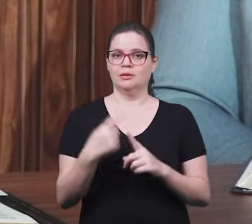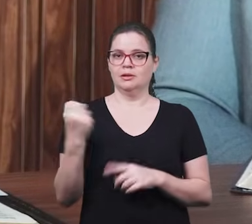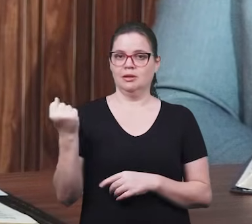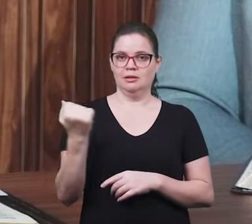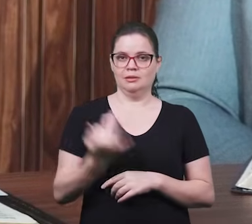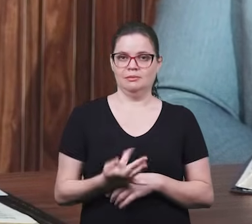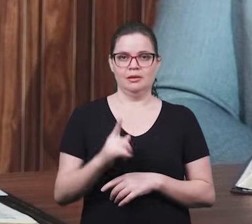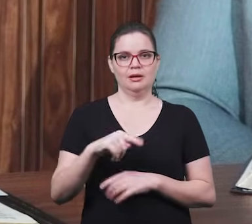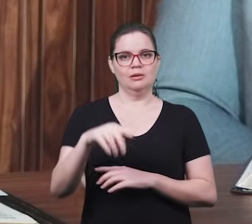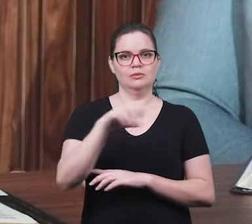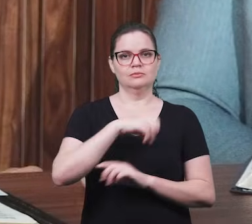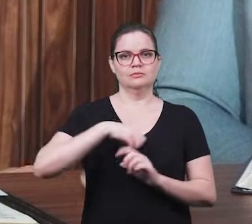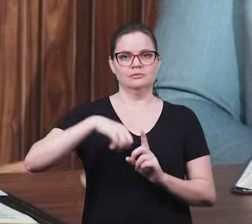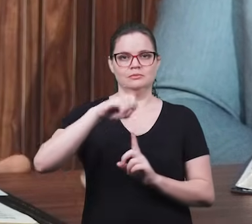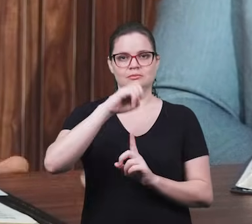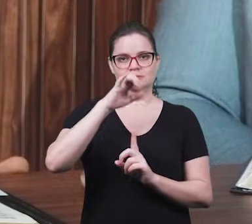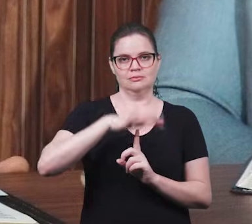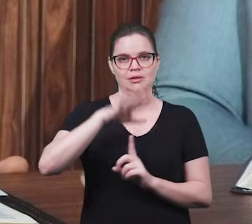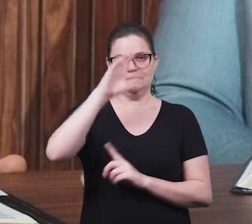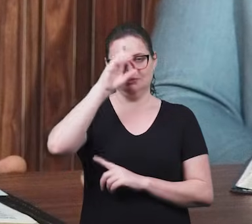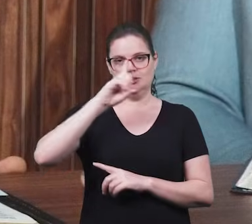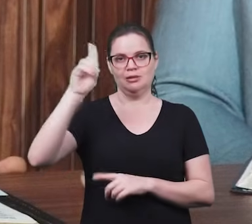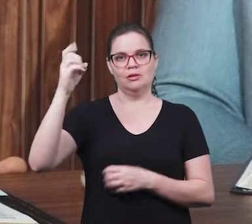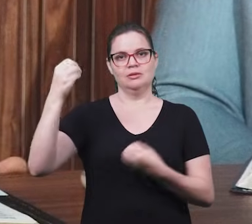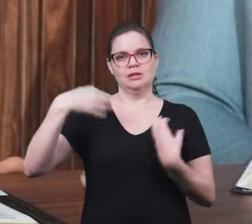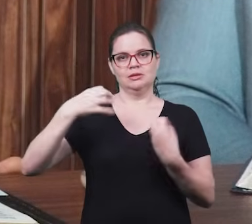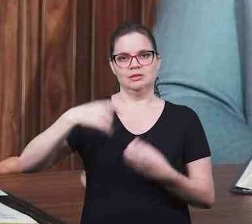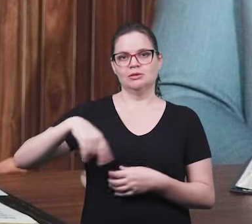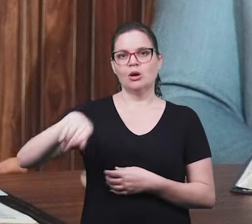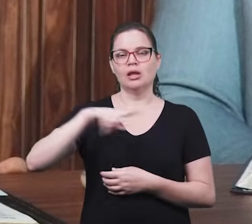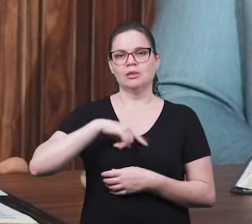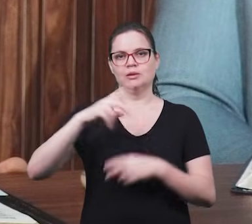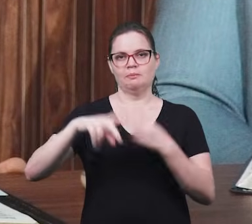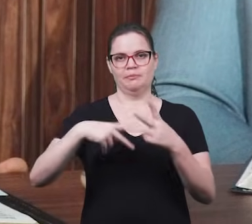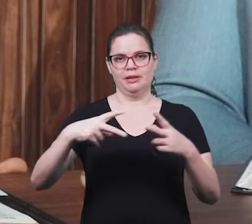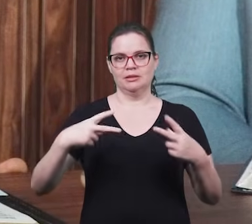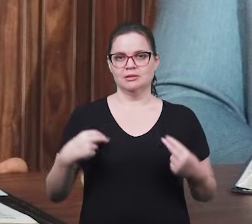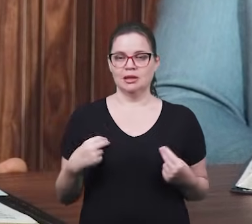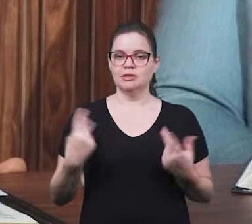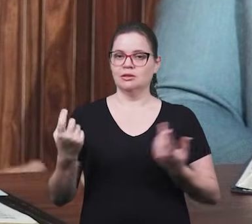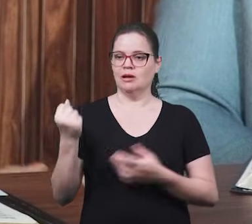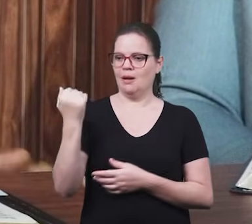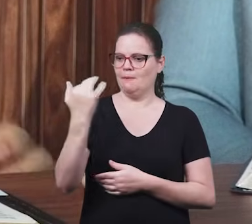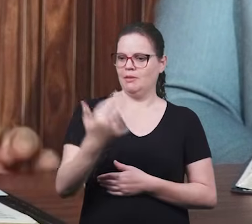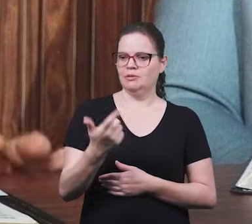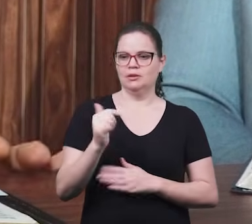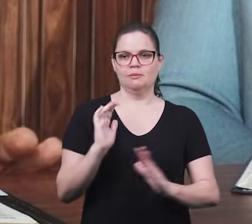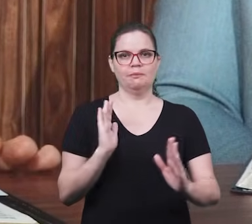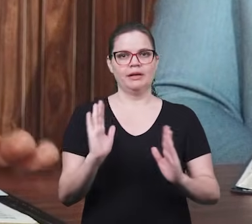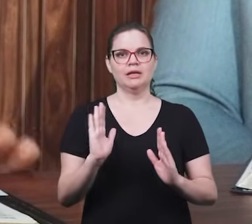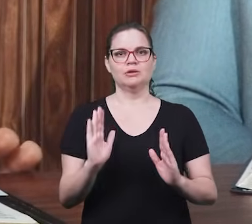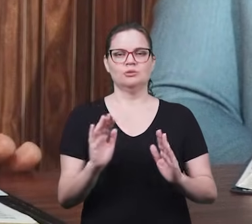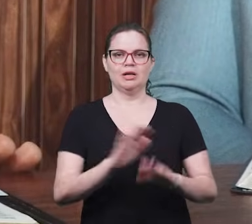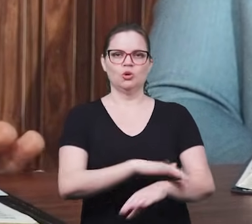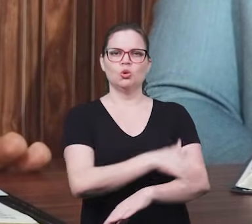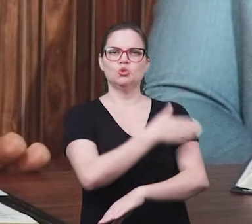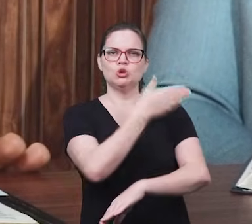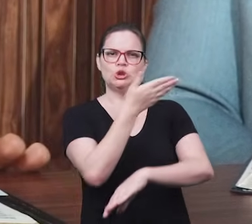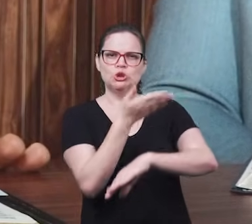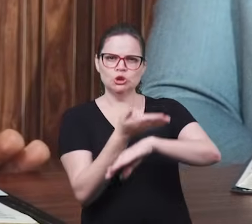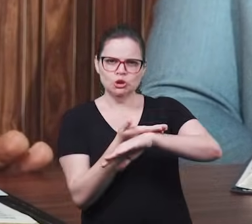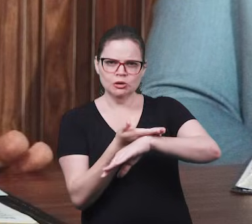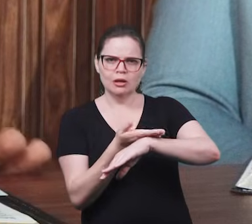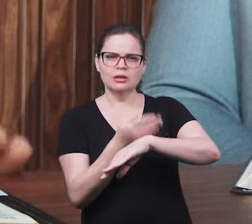da graça, um favor de Deus para nós, que se refere a um período do dia. Ou seja, Deus